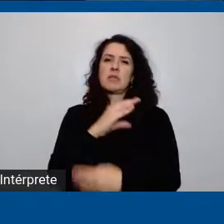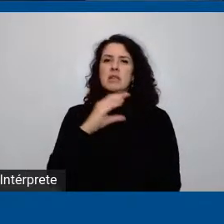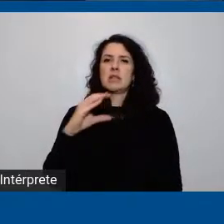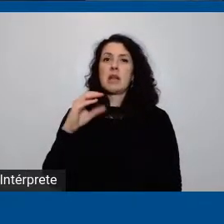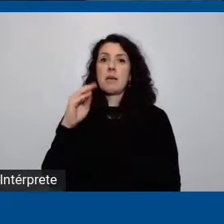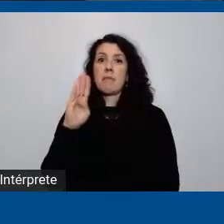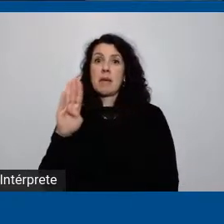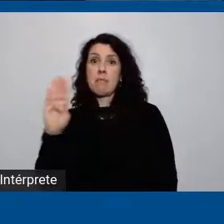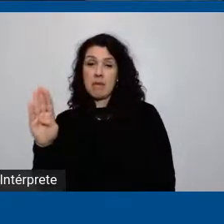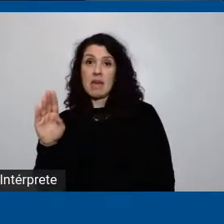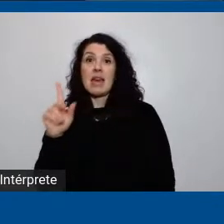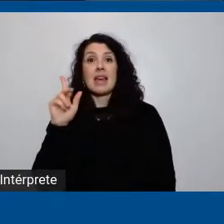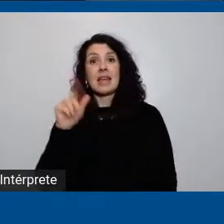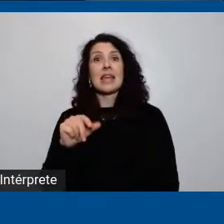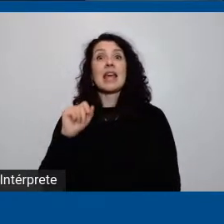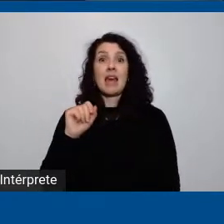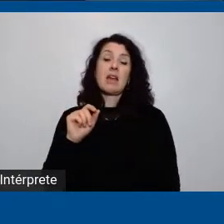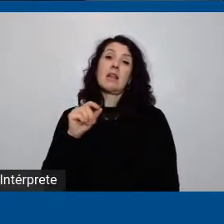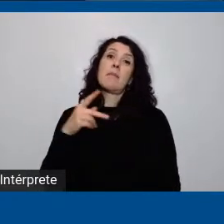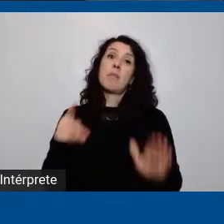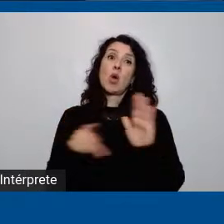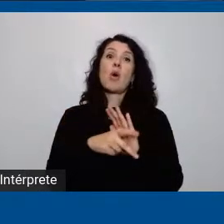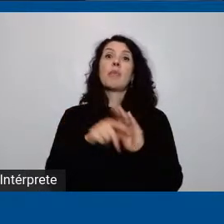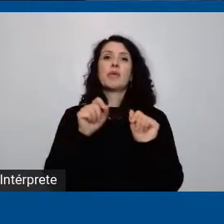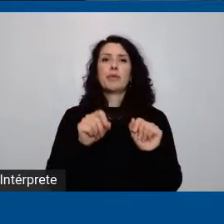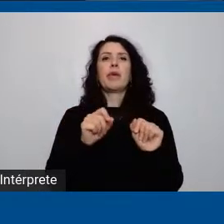a coleção Gilberto Ferreira,